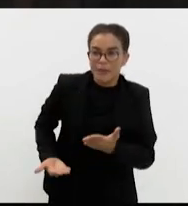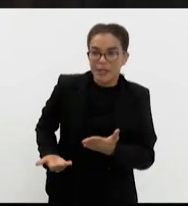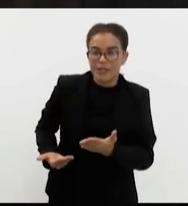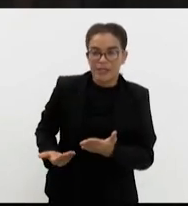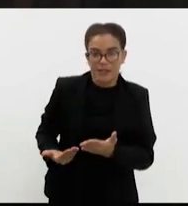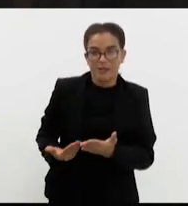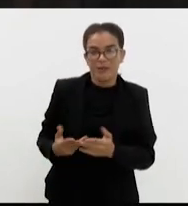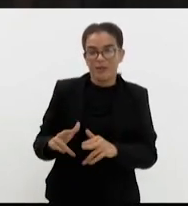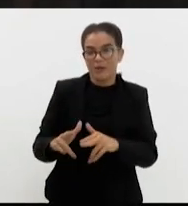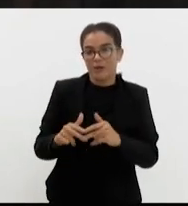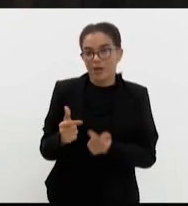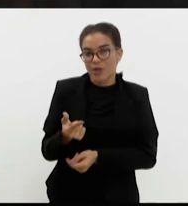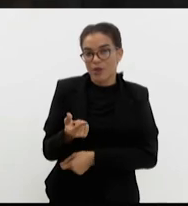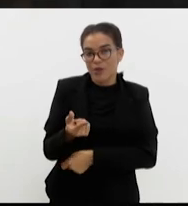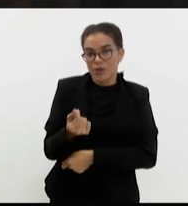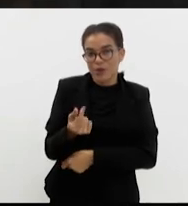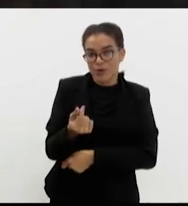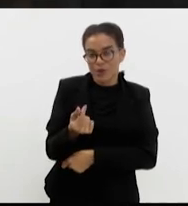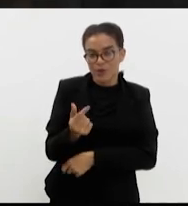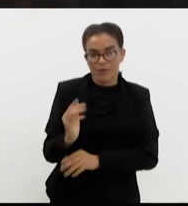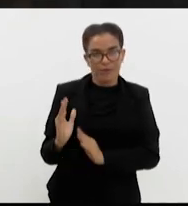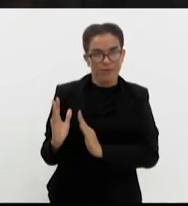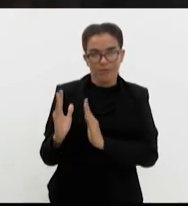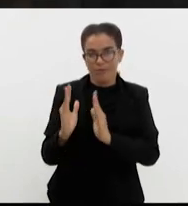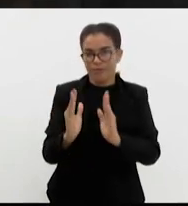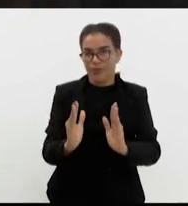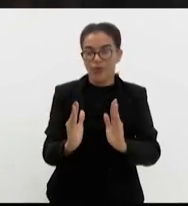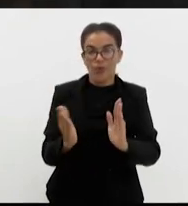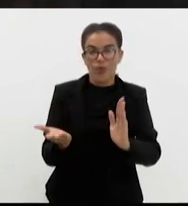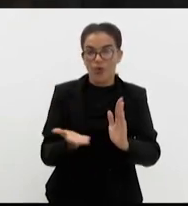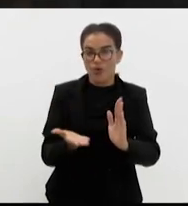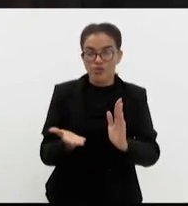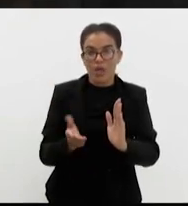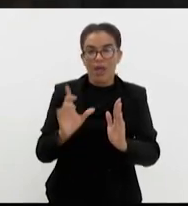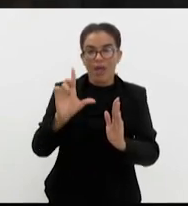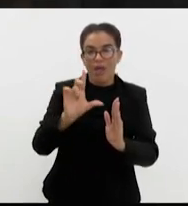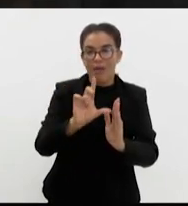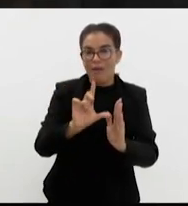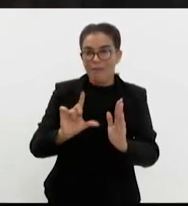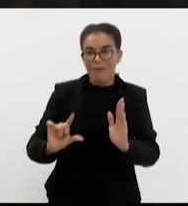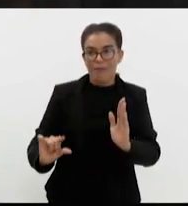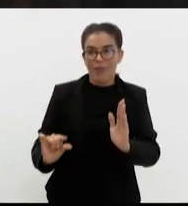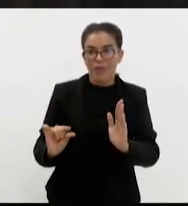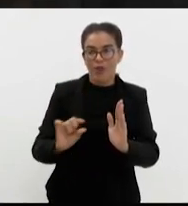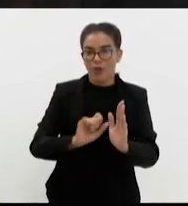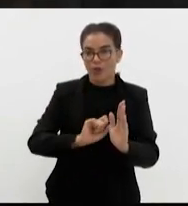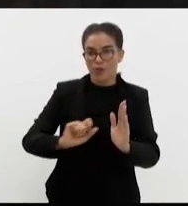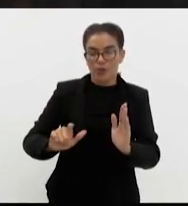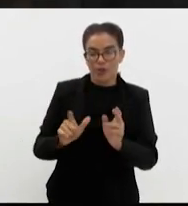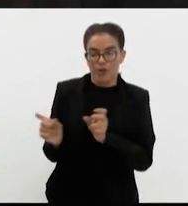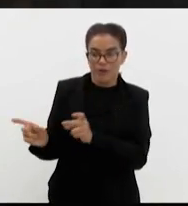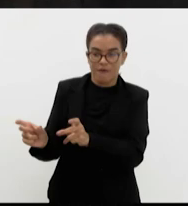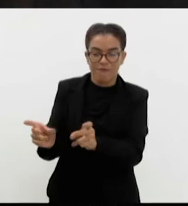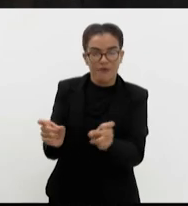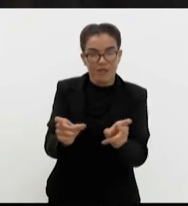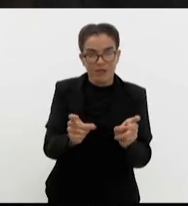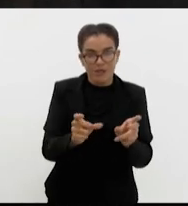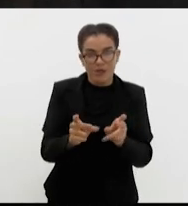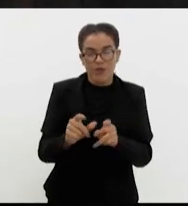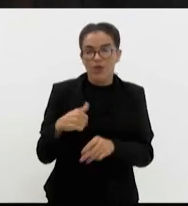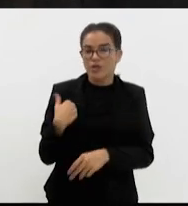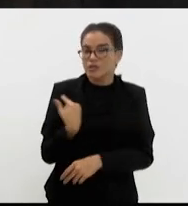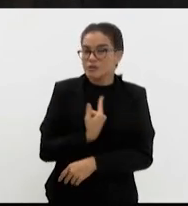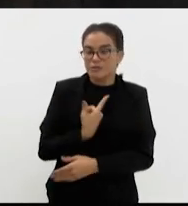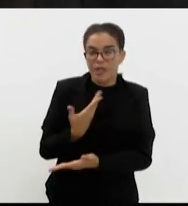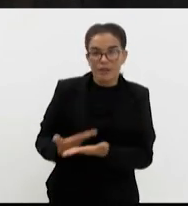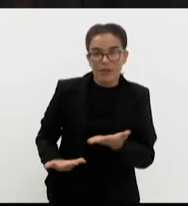esse preço que tá sendo estipulado hoje é menor que o preço de mercado Nós perdemos de ro